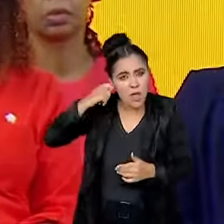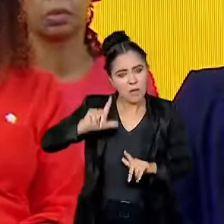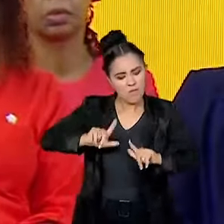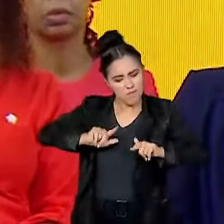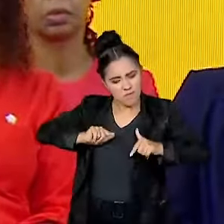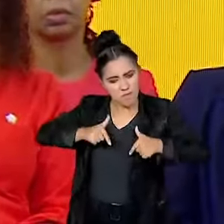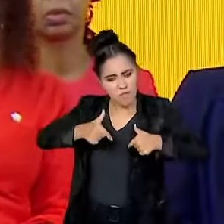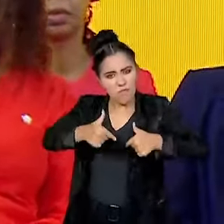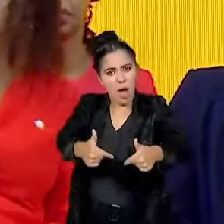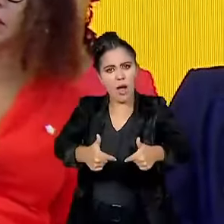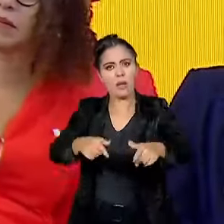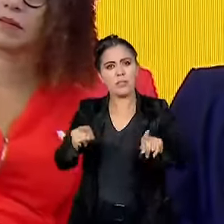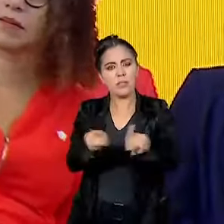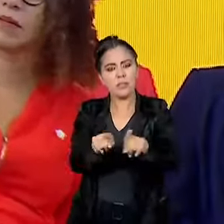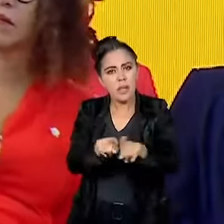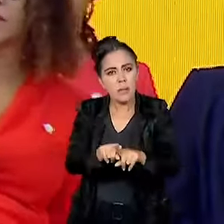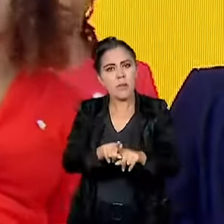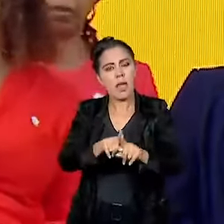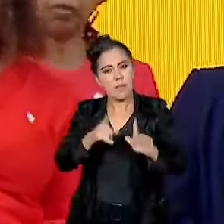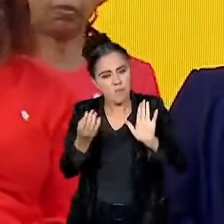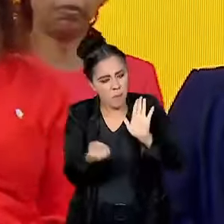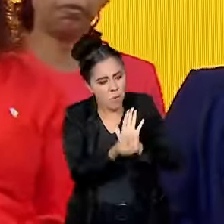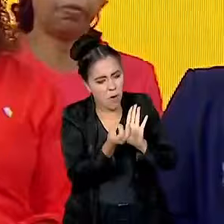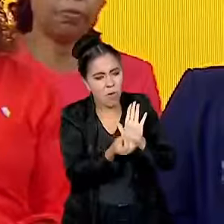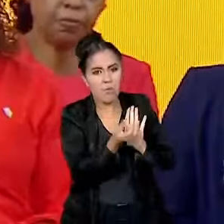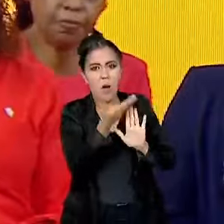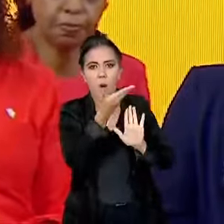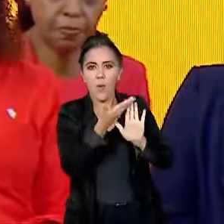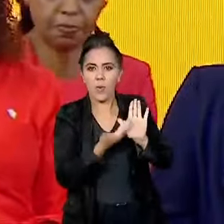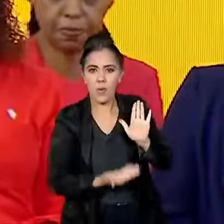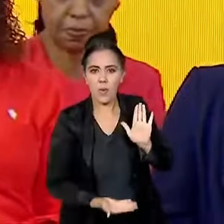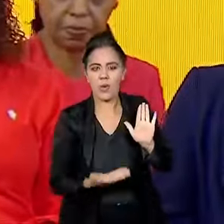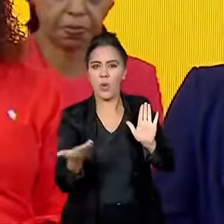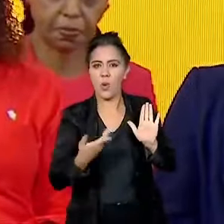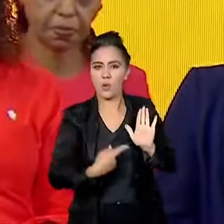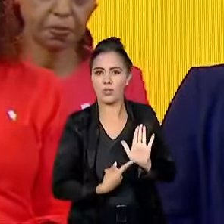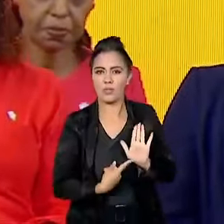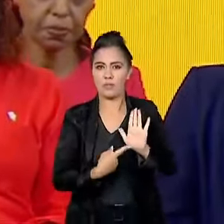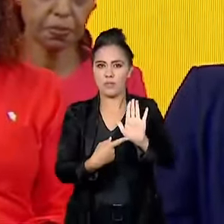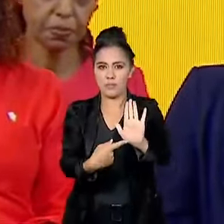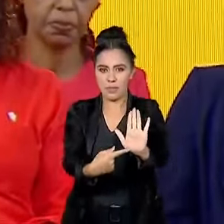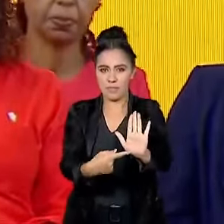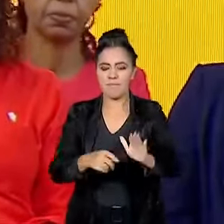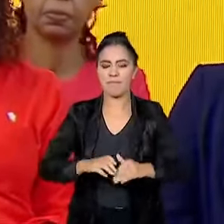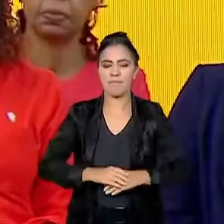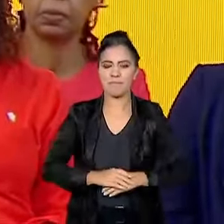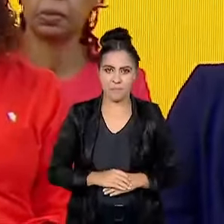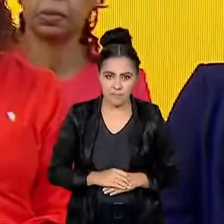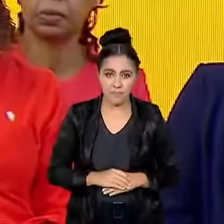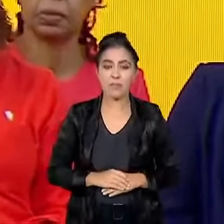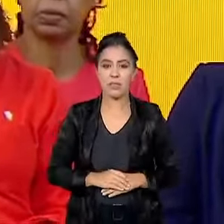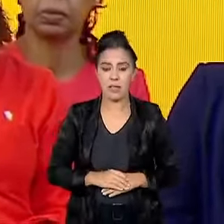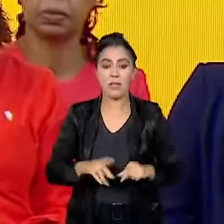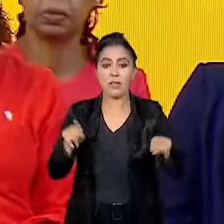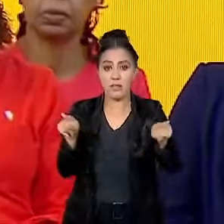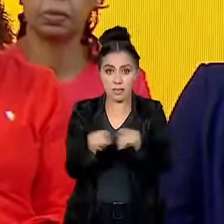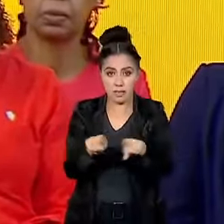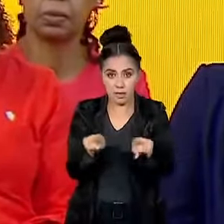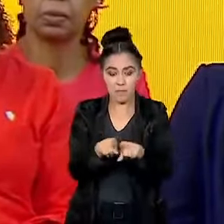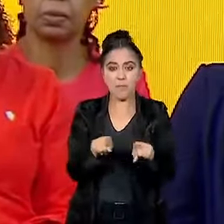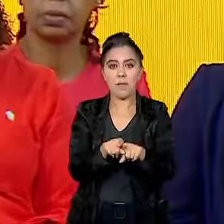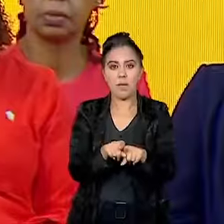trabalhou fortemente na formulação do plano que hoje nós estamos apresentando. Depois de um